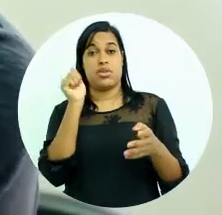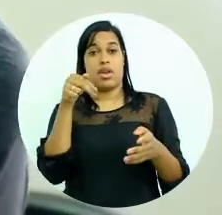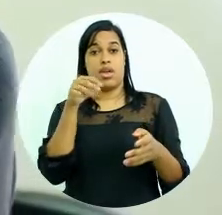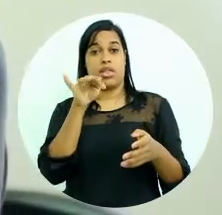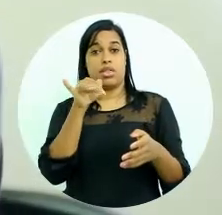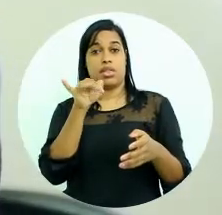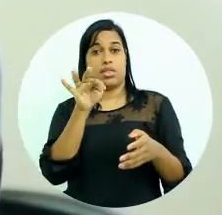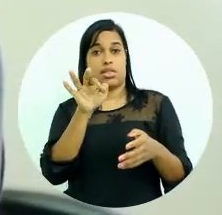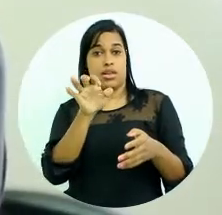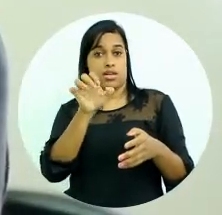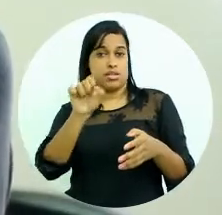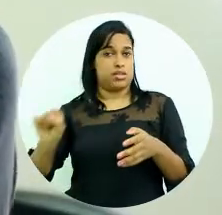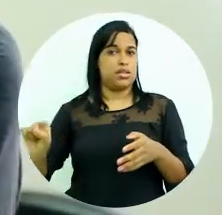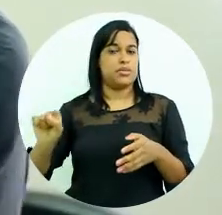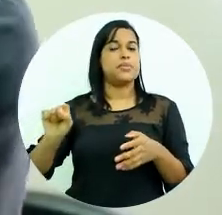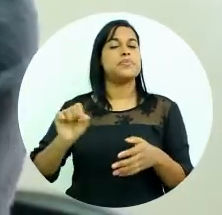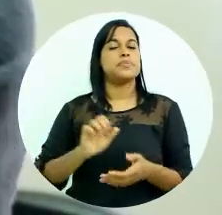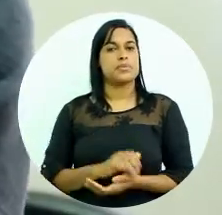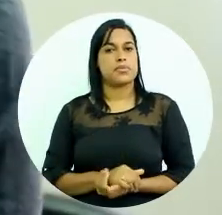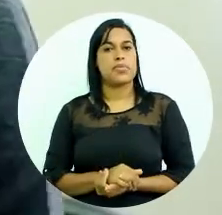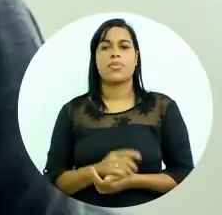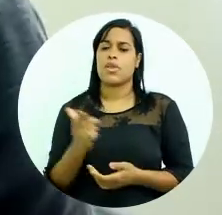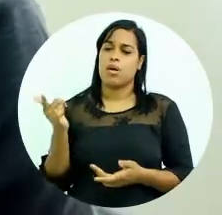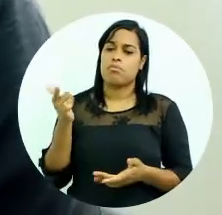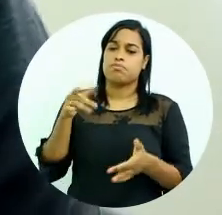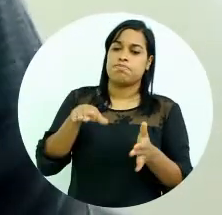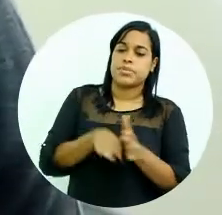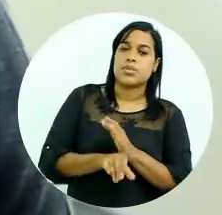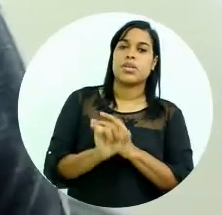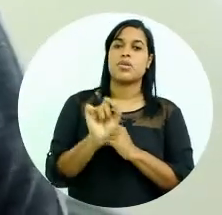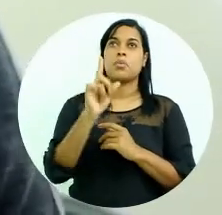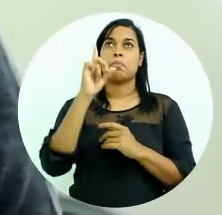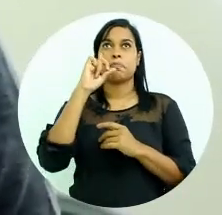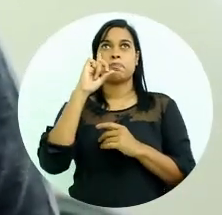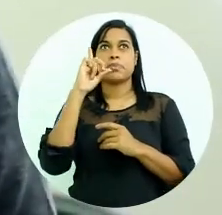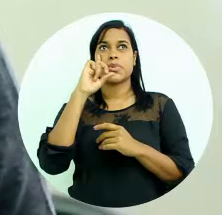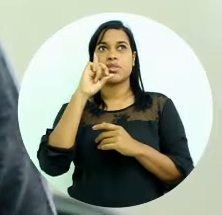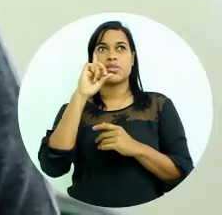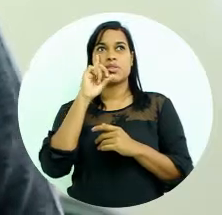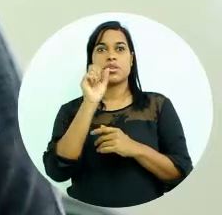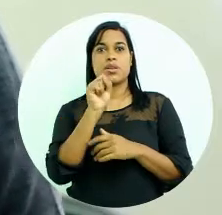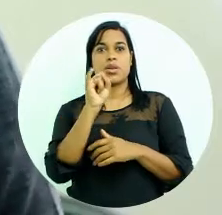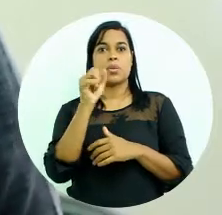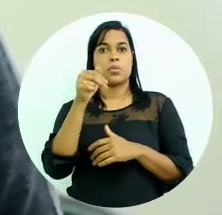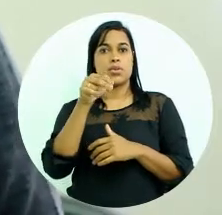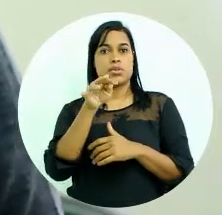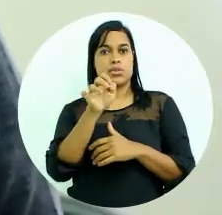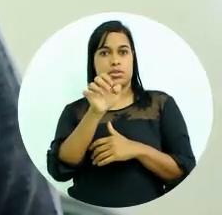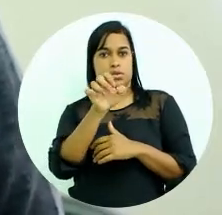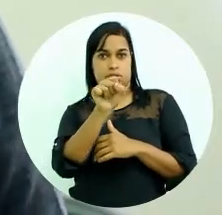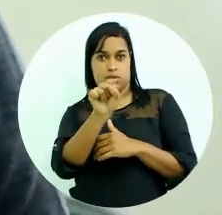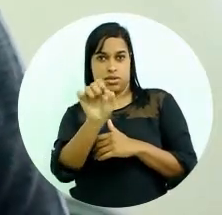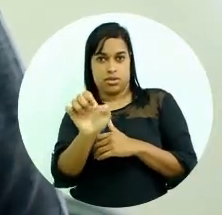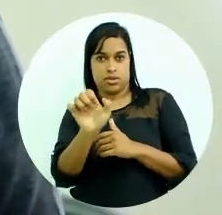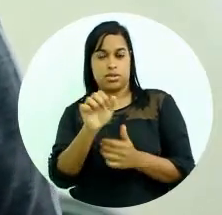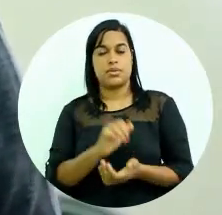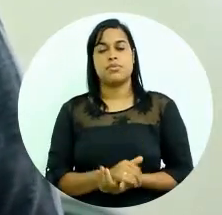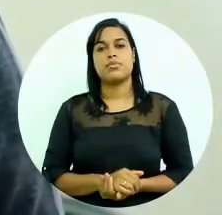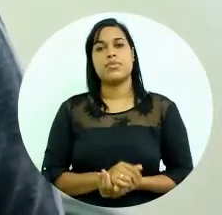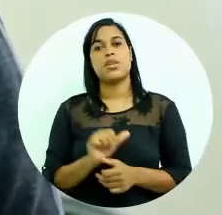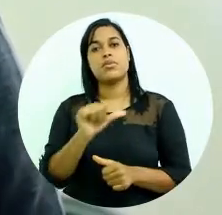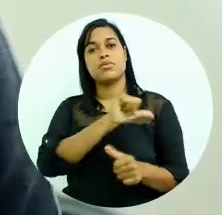e a antítese, e, consequentemente, chegando a uma conclusão, a uma síntese.